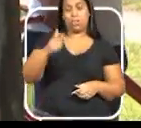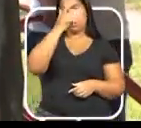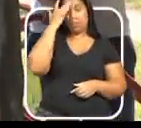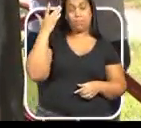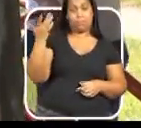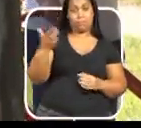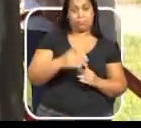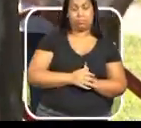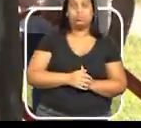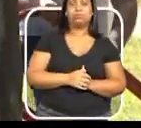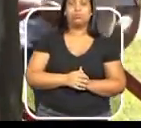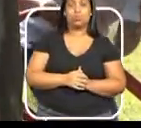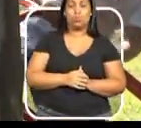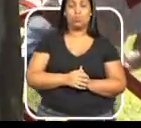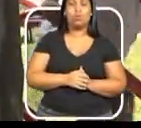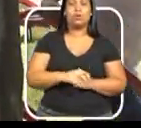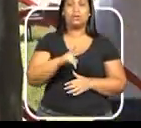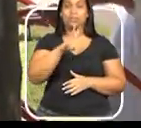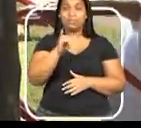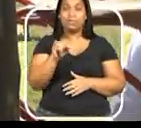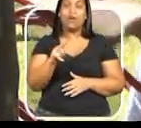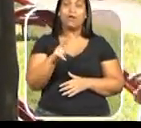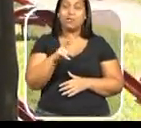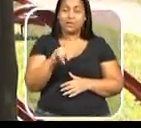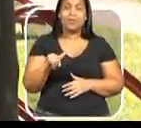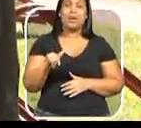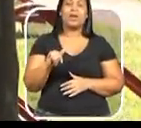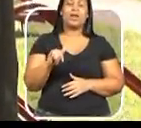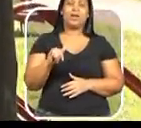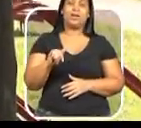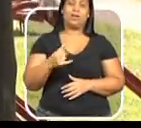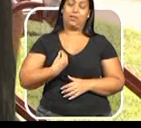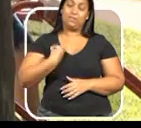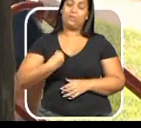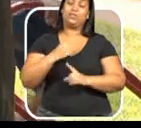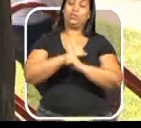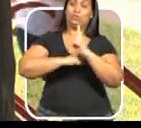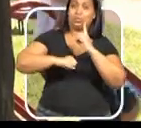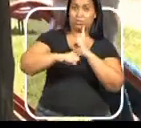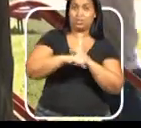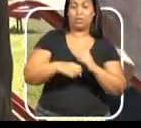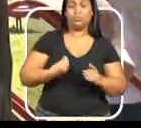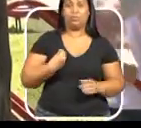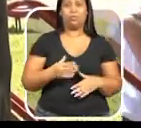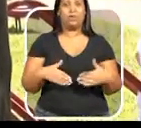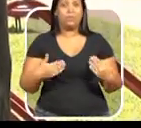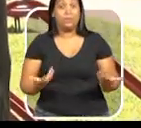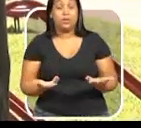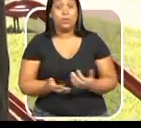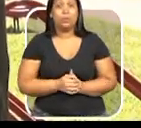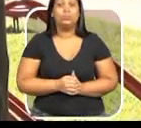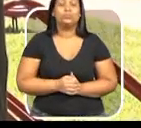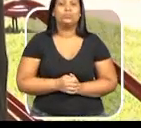desse indivíduo que irá atuar na vida em sociedade. Então,